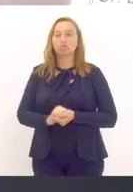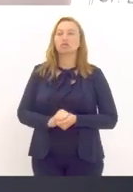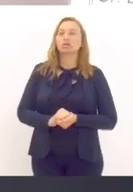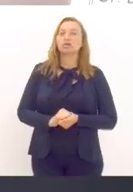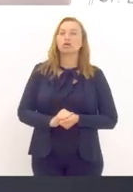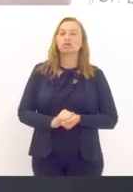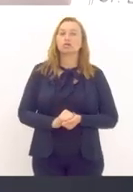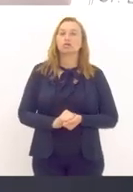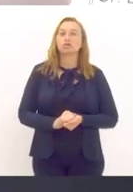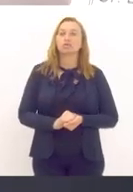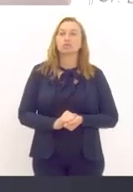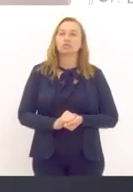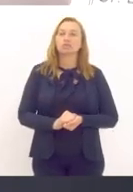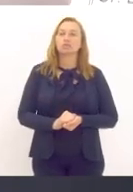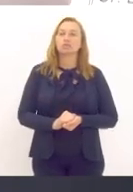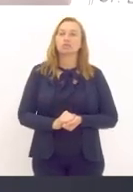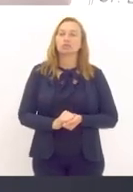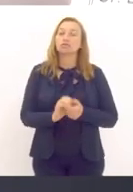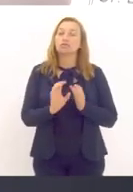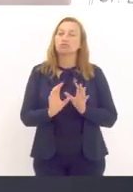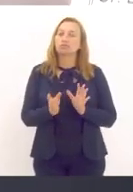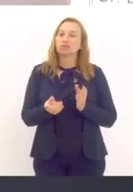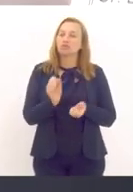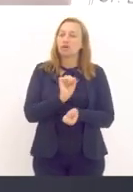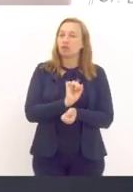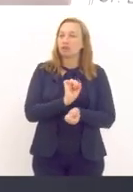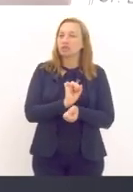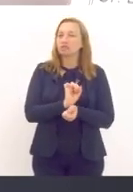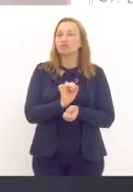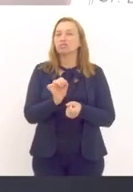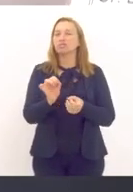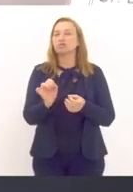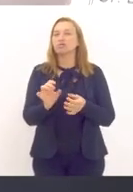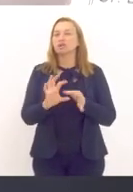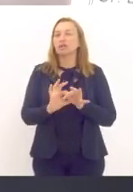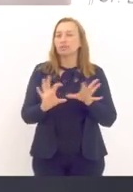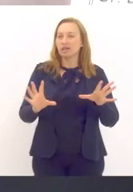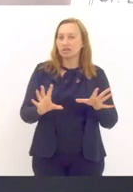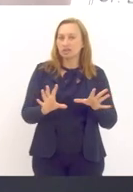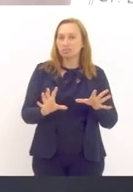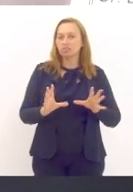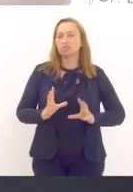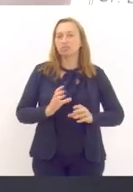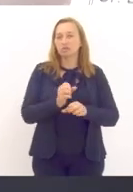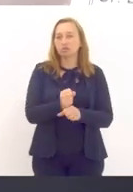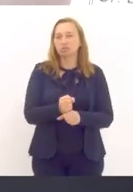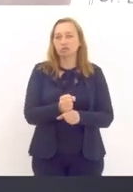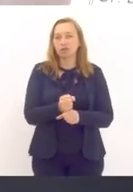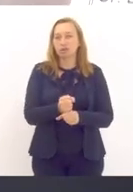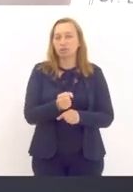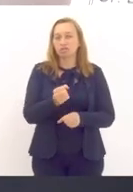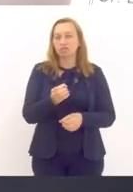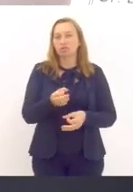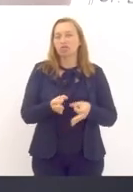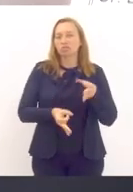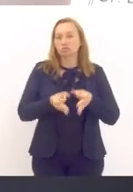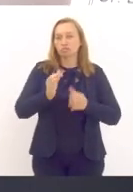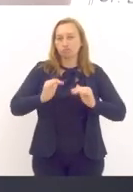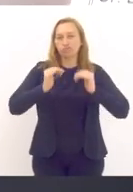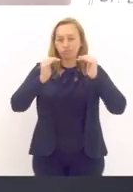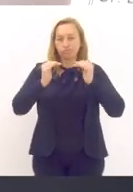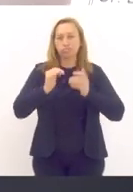constando nas deliberações, como ressalvas, do Tribunal de Contas do Estado, né, vamos dizer assim,